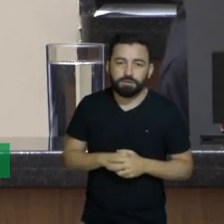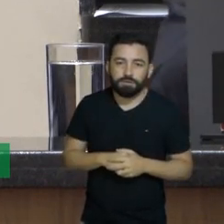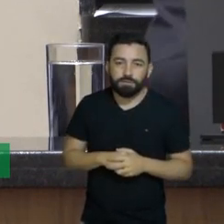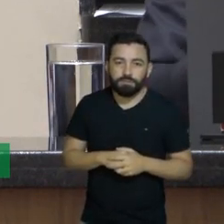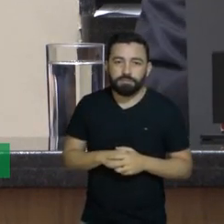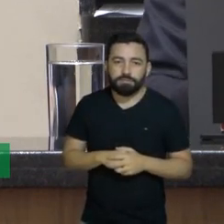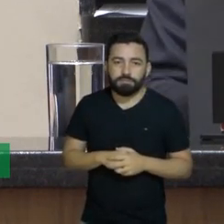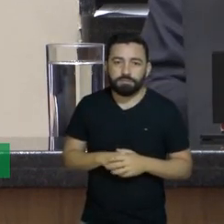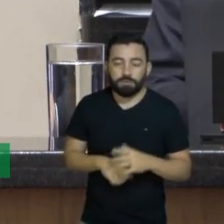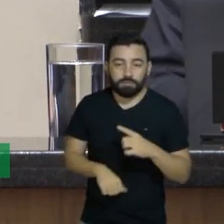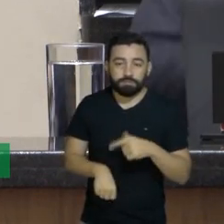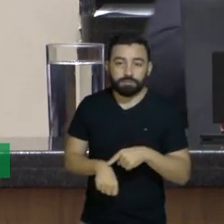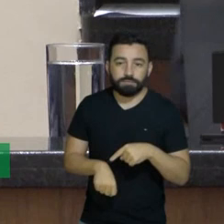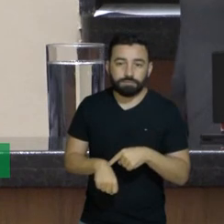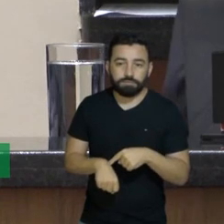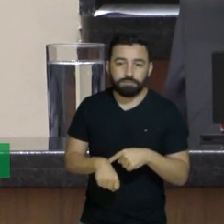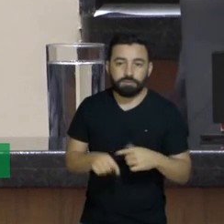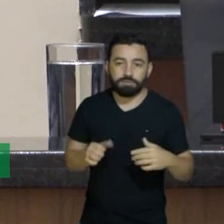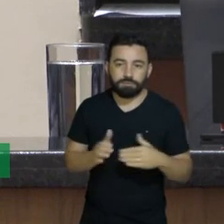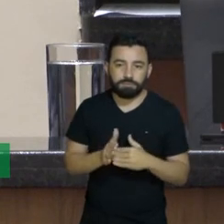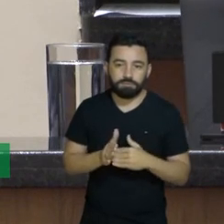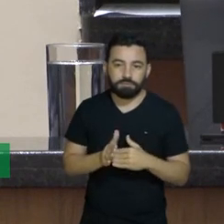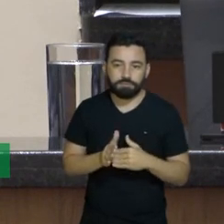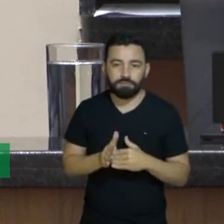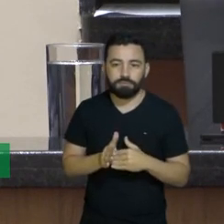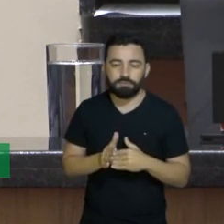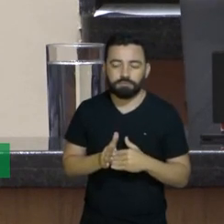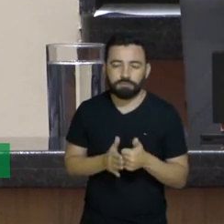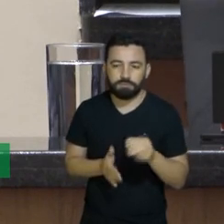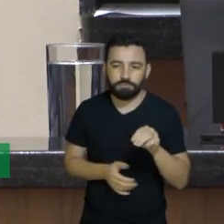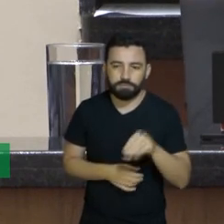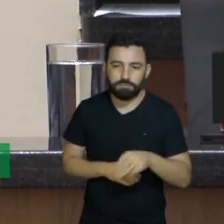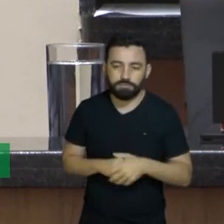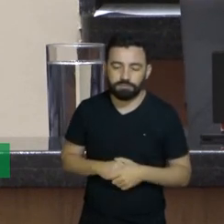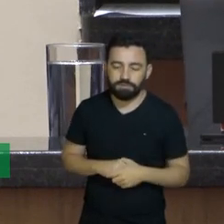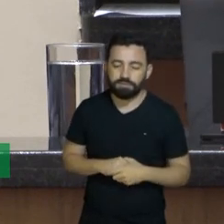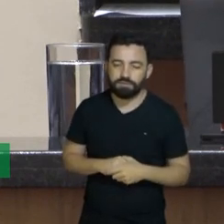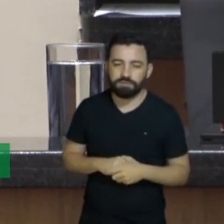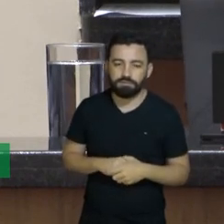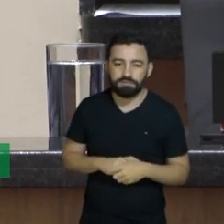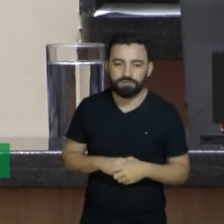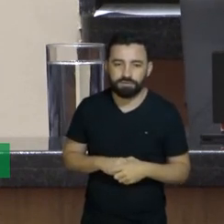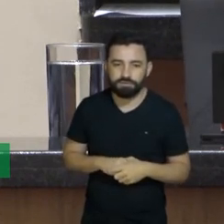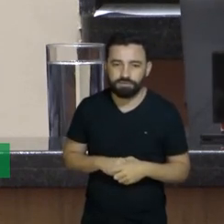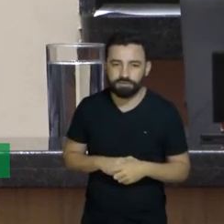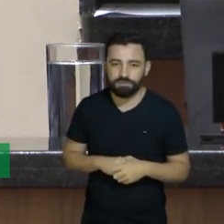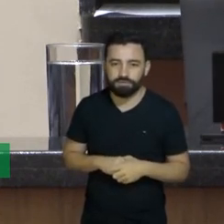concedo a palavra por até 10 minutos.